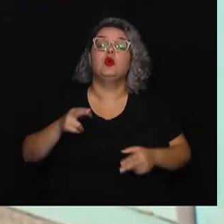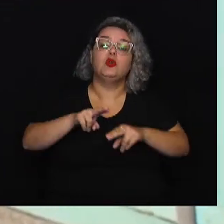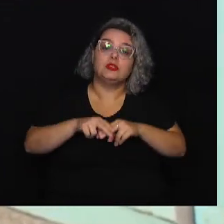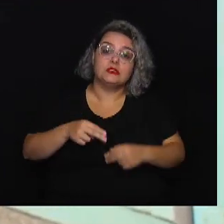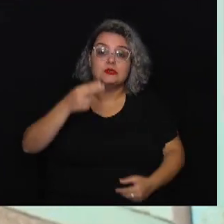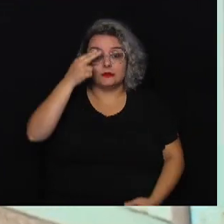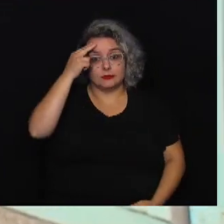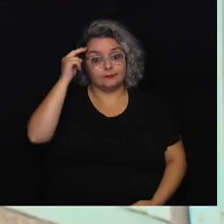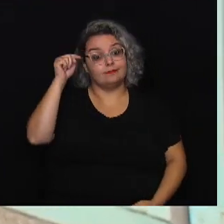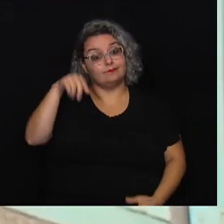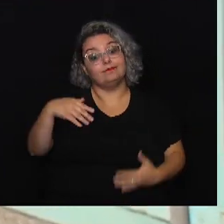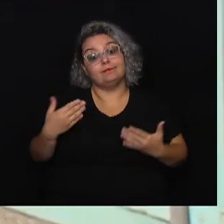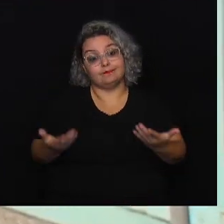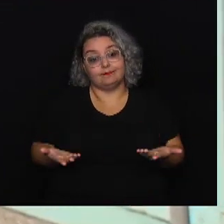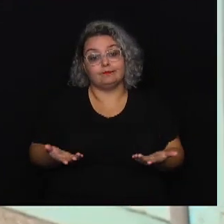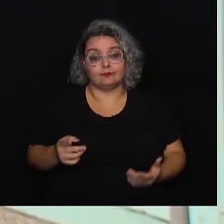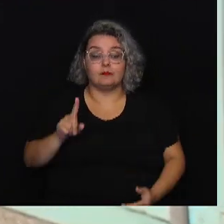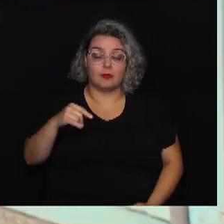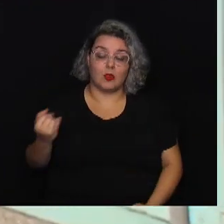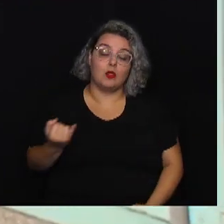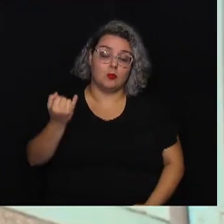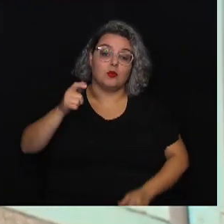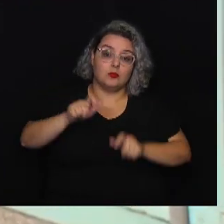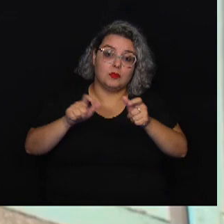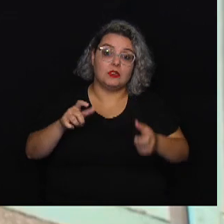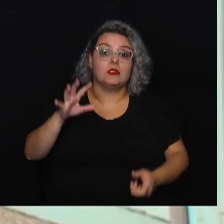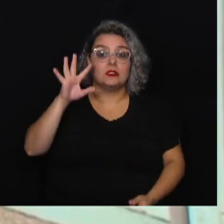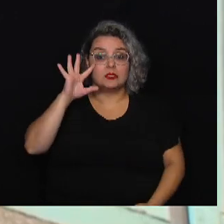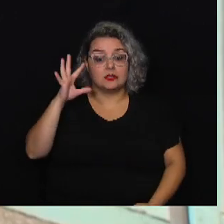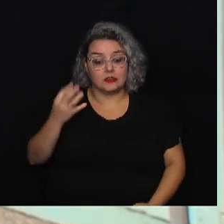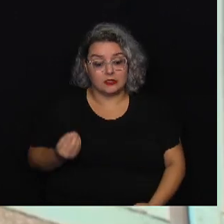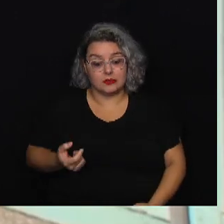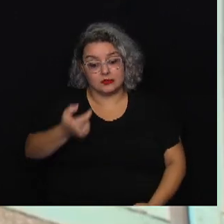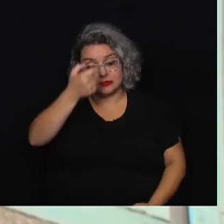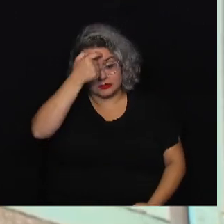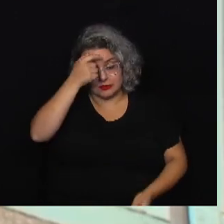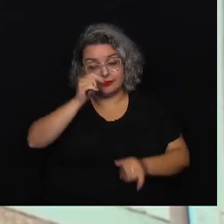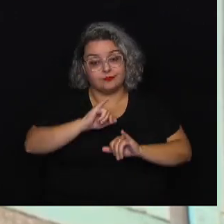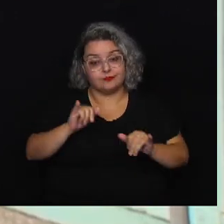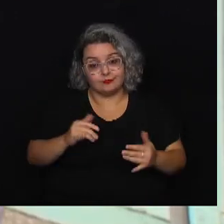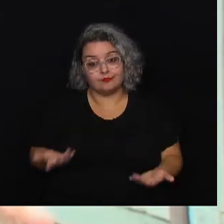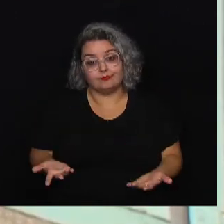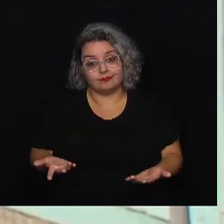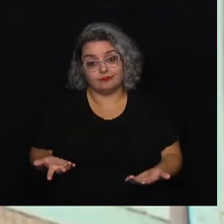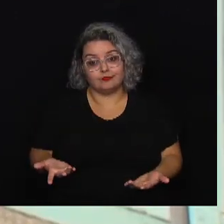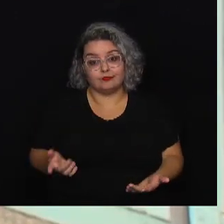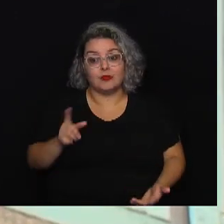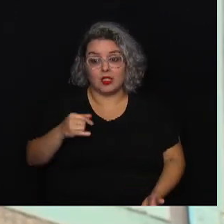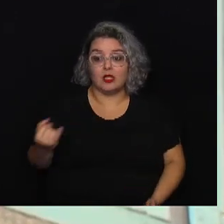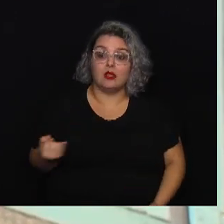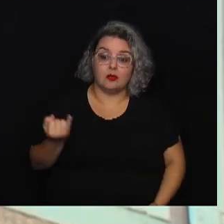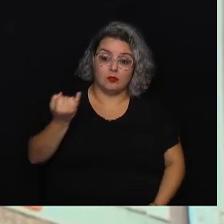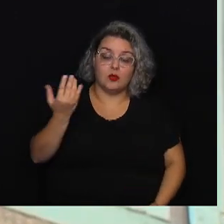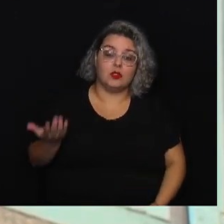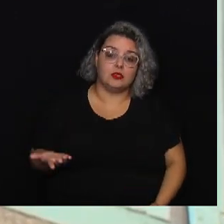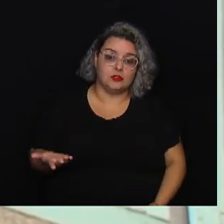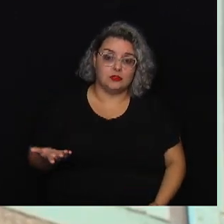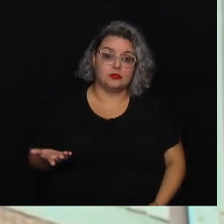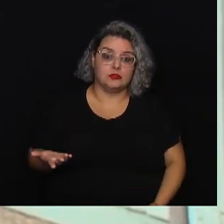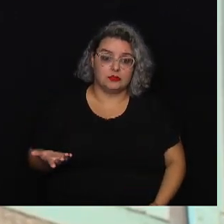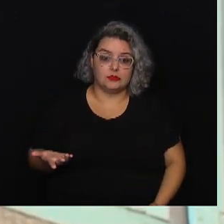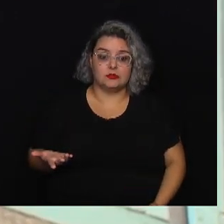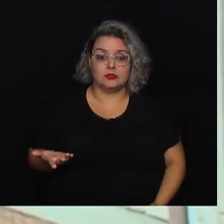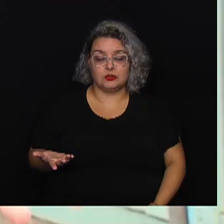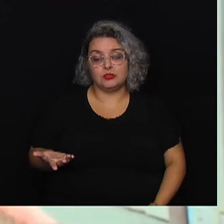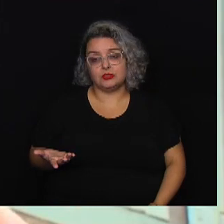situação realmente é essa, importante que as pessoas também tenham essa conscientização, que não é fundamental que